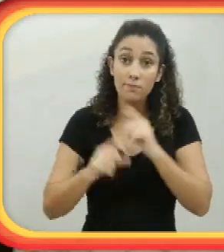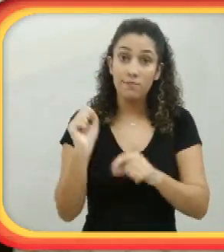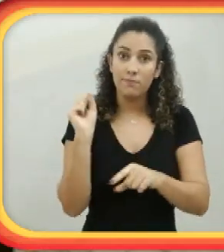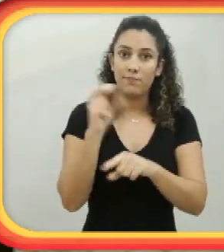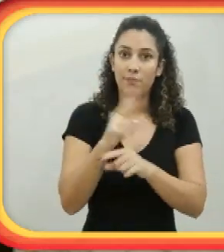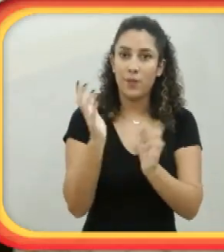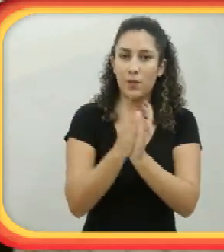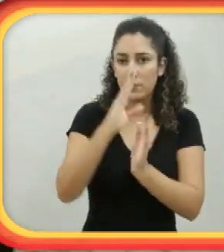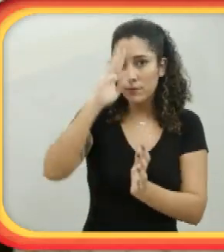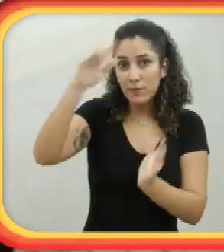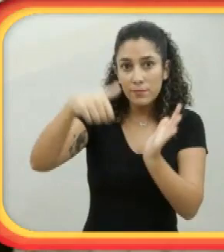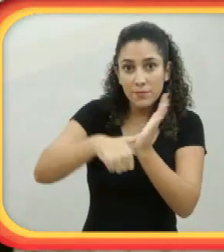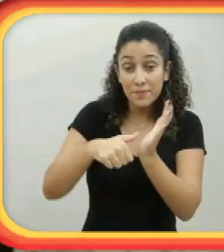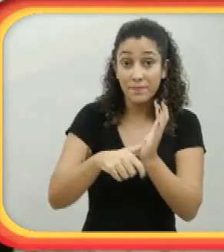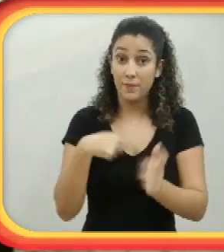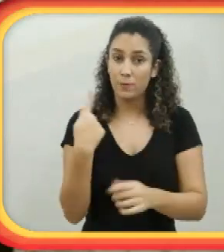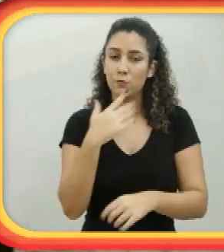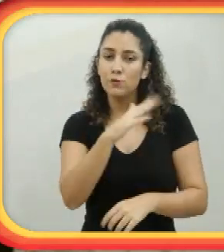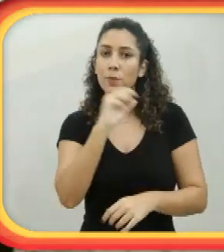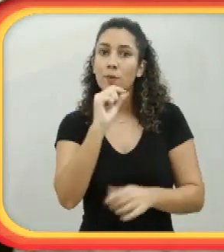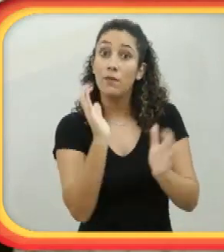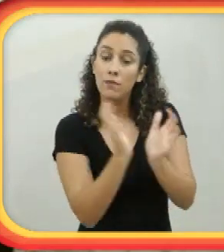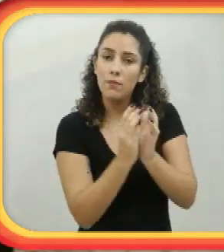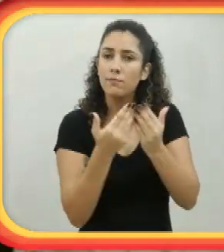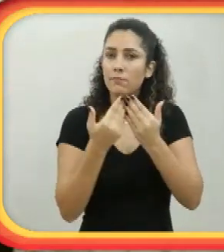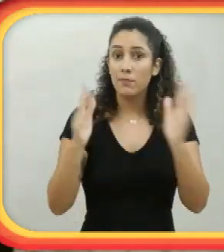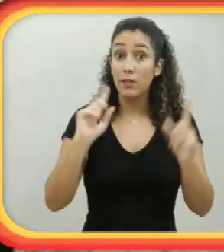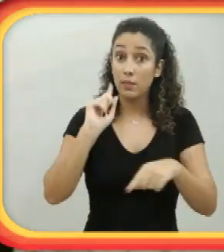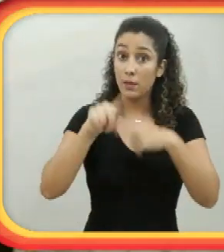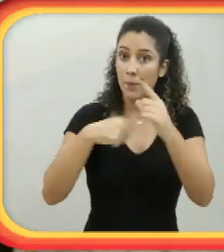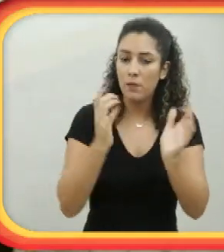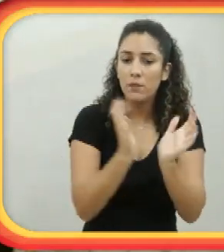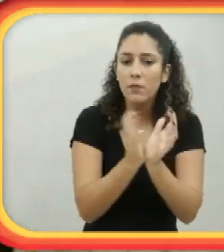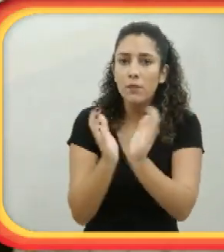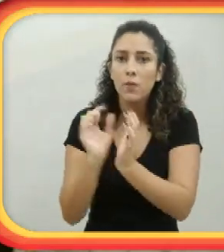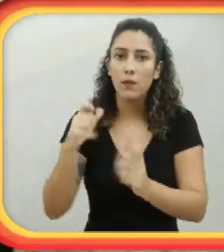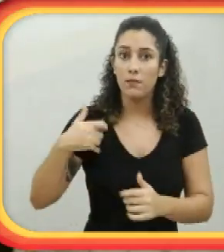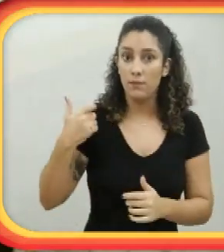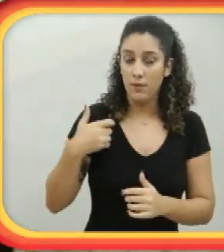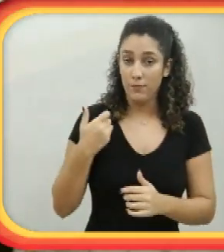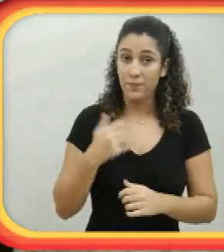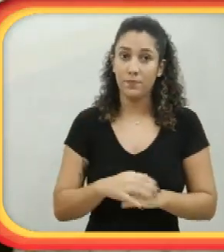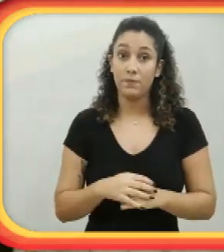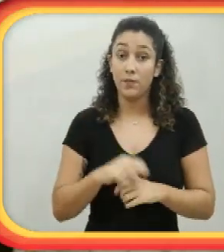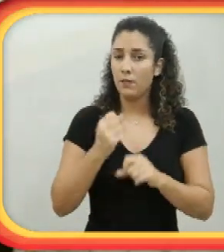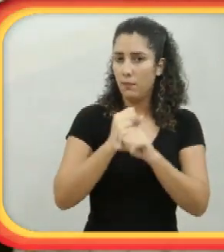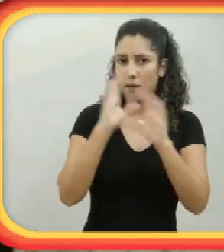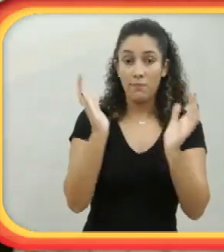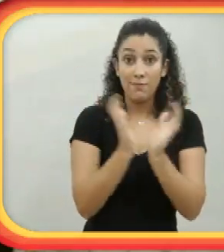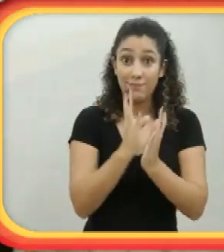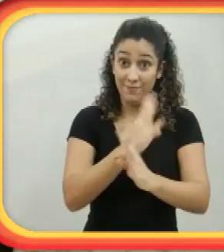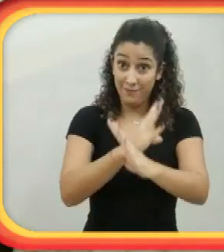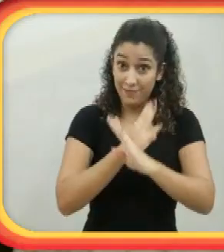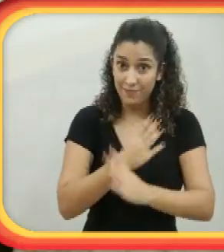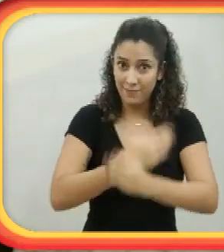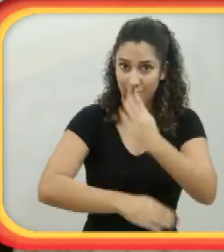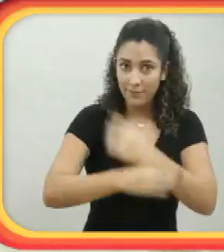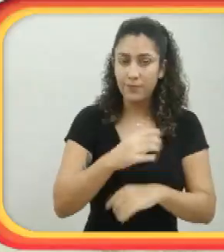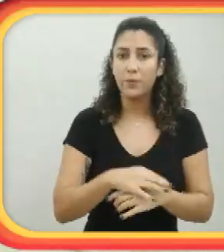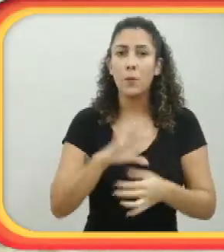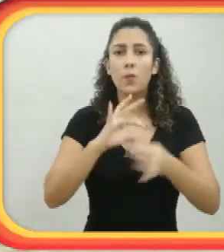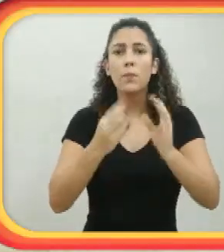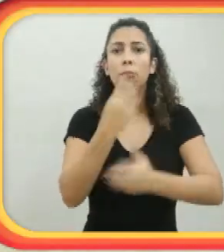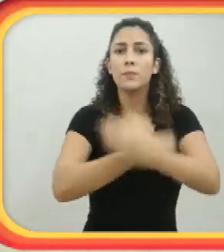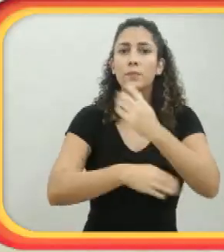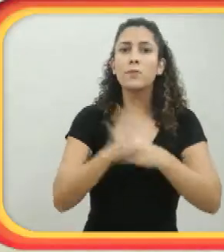de tempo, vai conquistar a vaga aqui em principal do clube, que a gente chamaria de categoria open. Depois tem categorias por idades. E claro que a